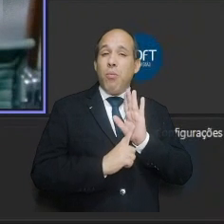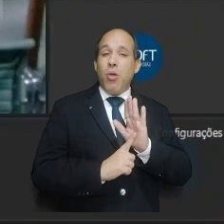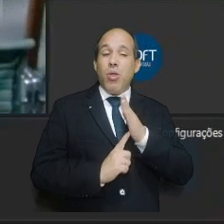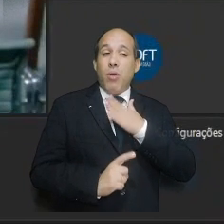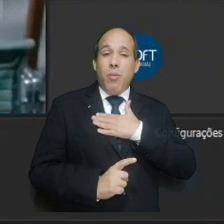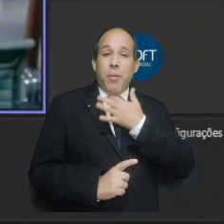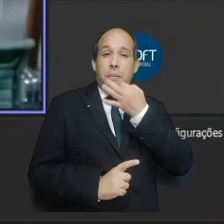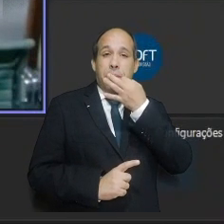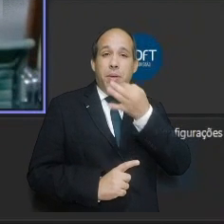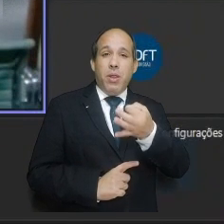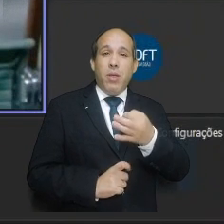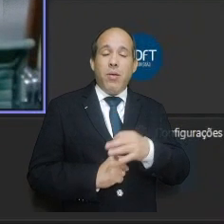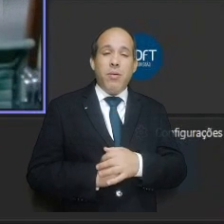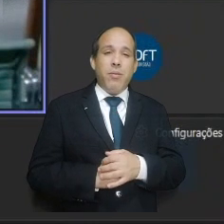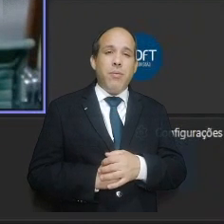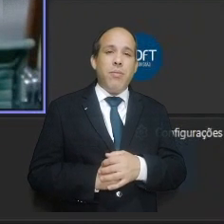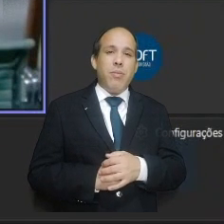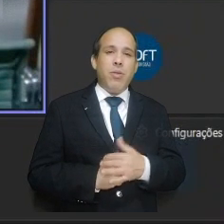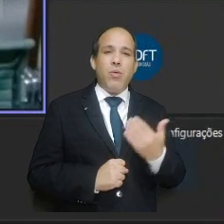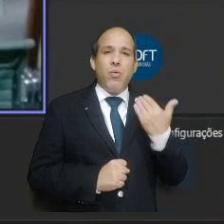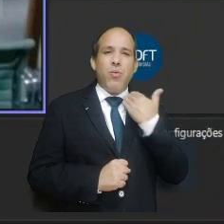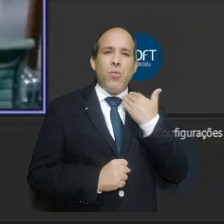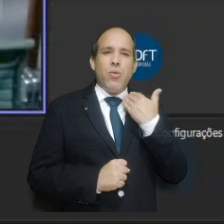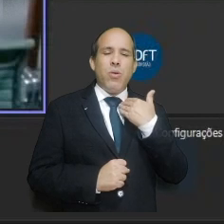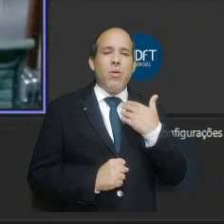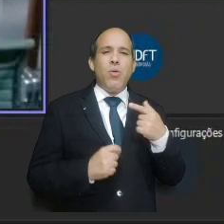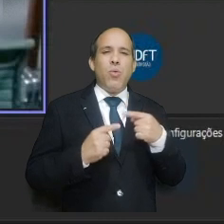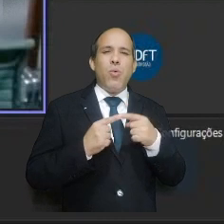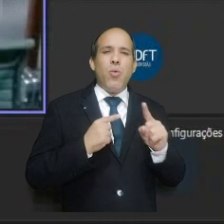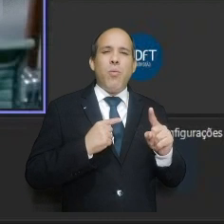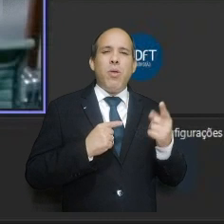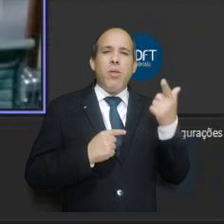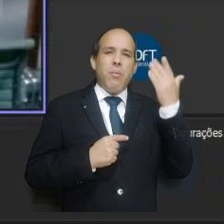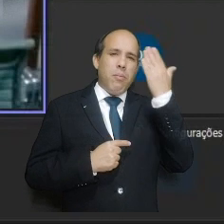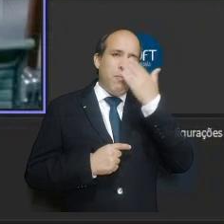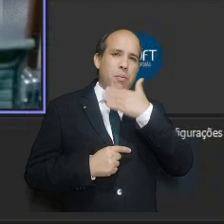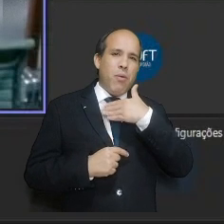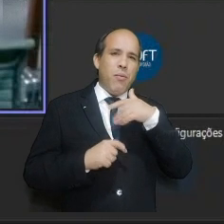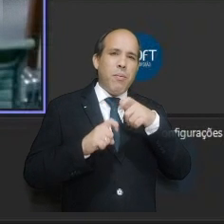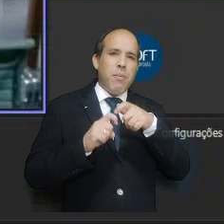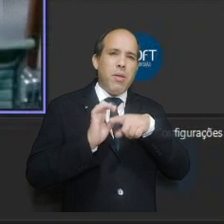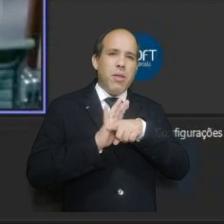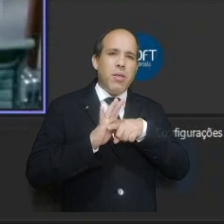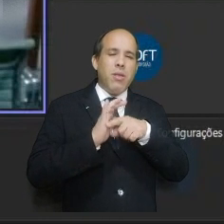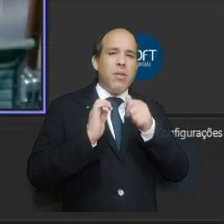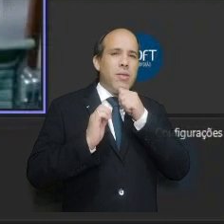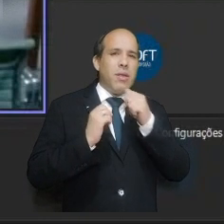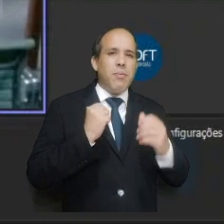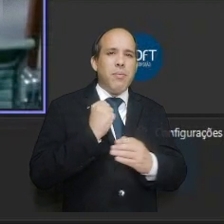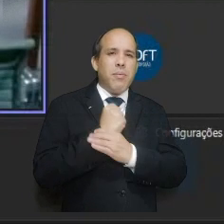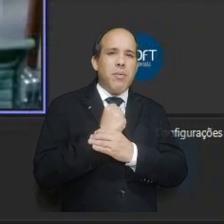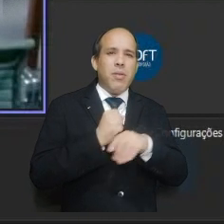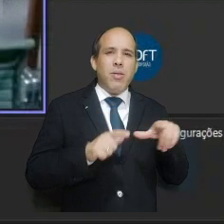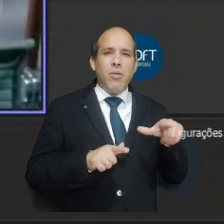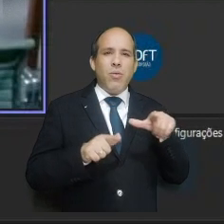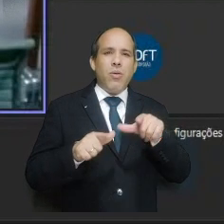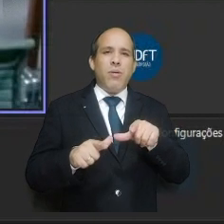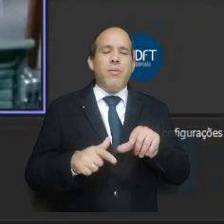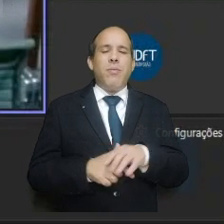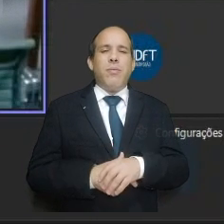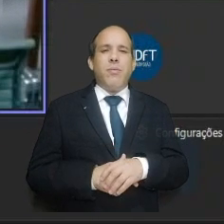mostra, no meu juízo, o acerto do julgador de primeira instância quando afirmou ser incabível a produção de prova pericial em sede de mandado de